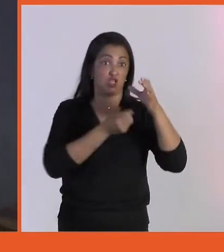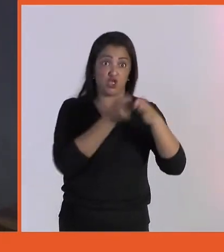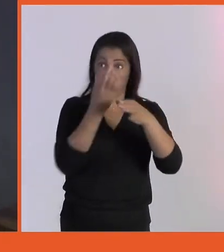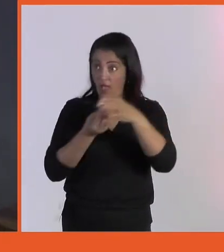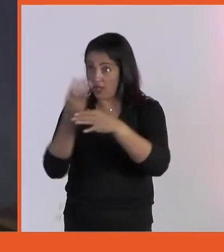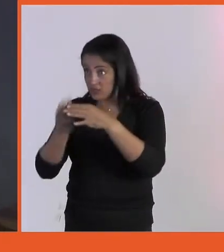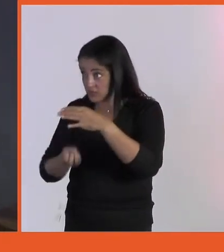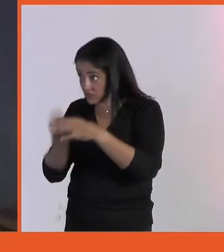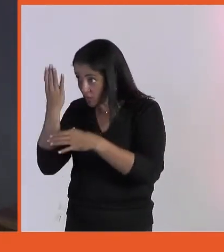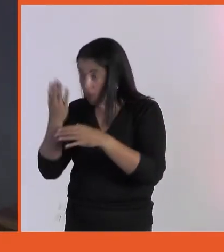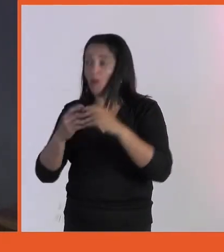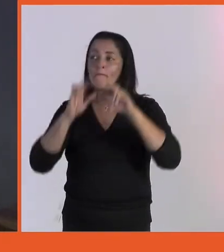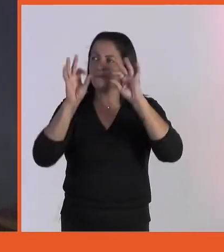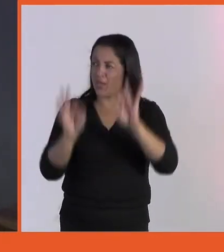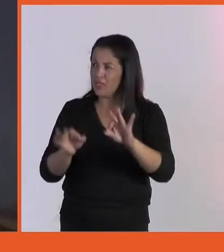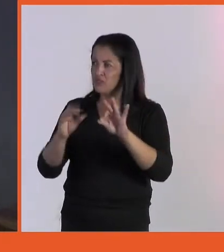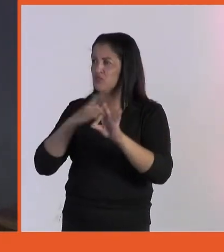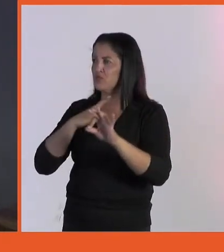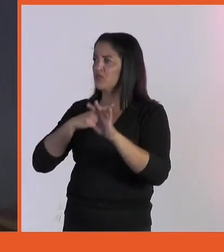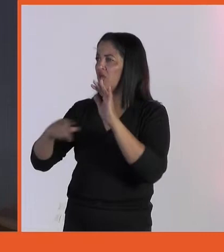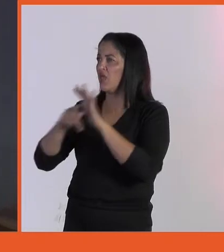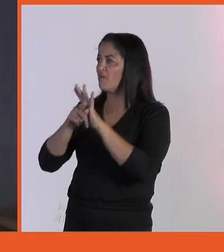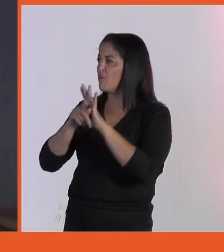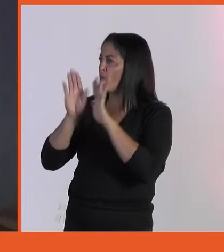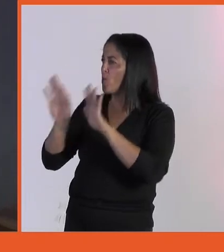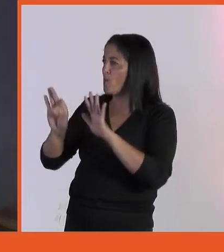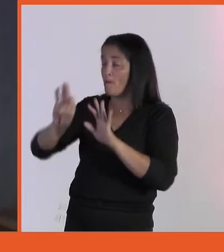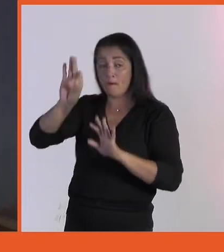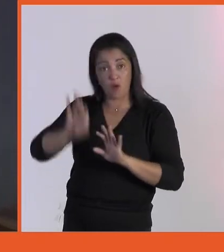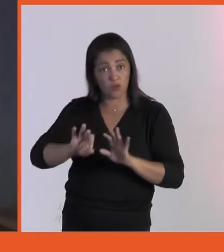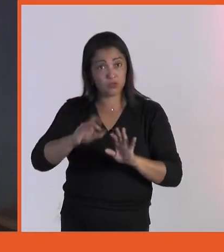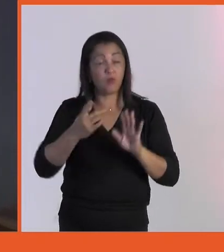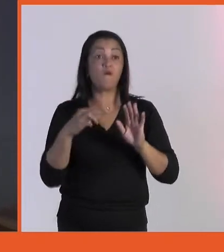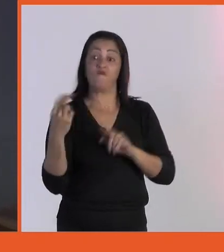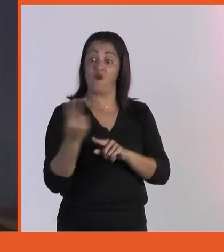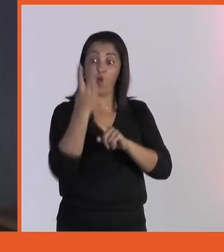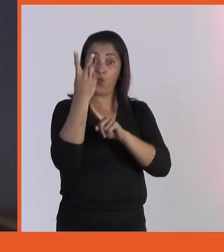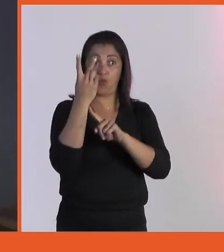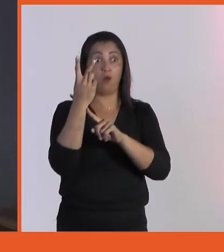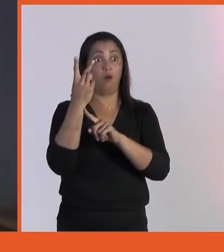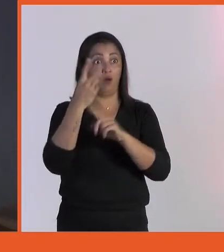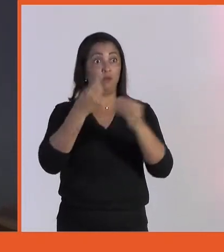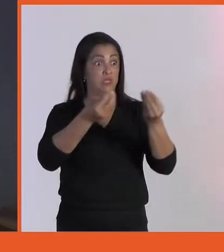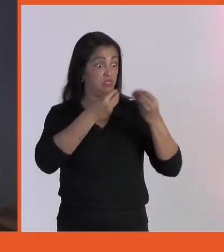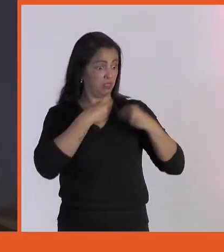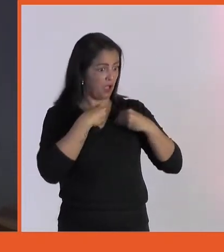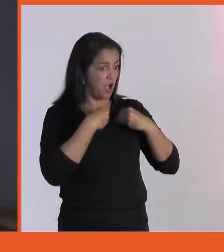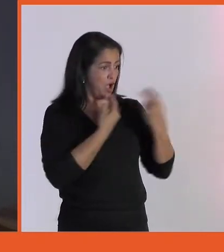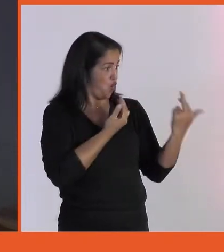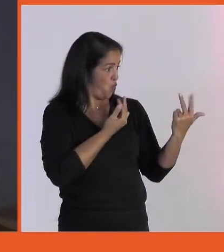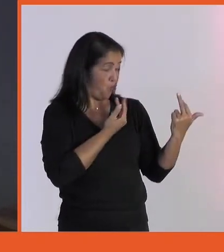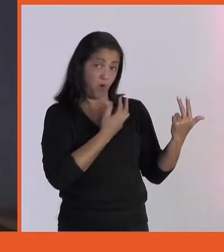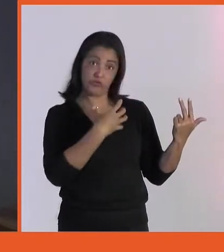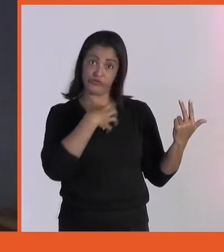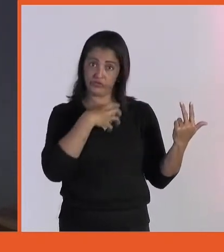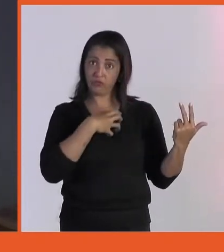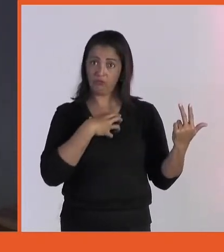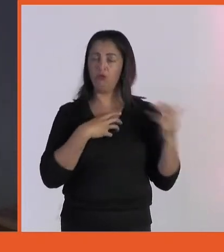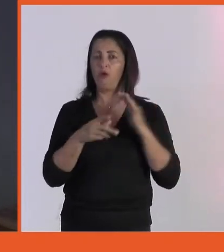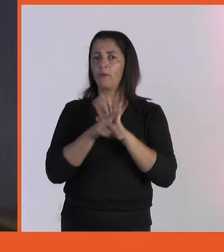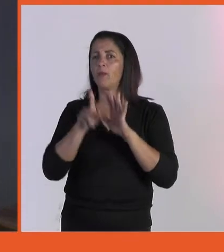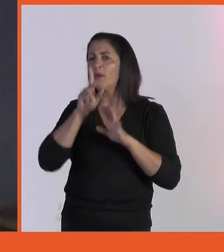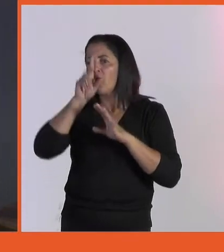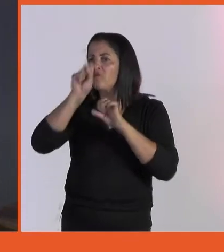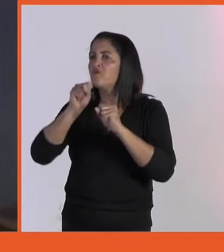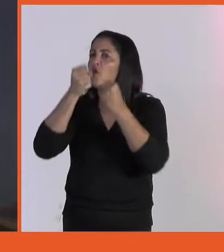de tipo, beleza, agora eu posso mostrar os meus valores e aquilo me abraçou ainda mais, ela ficou ainda mais forte, ela ficou ainda